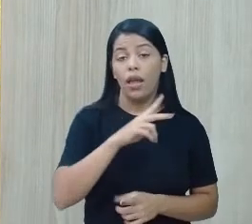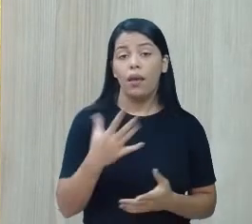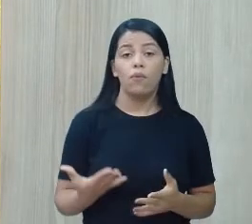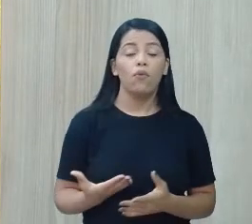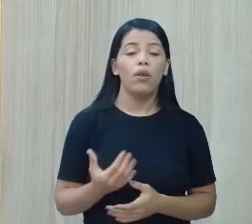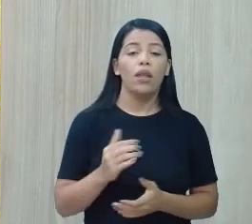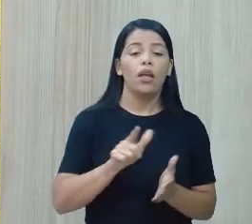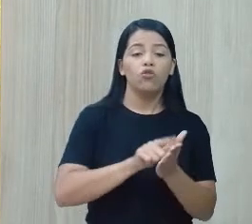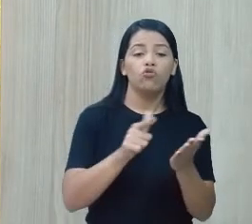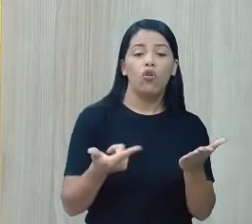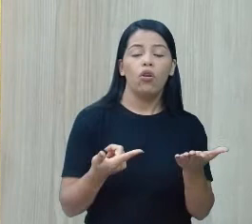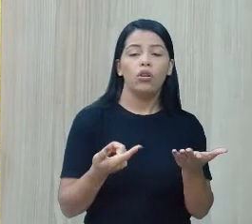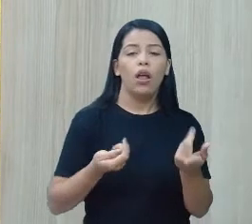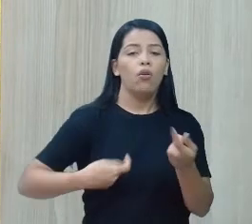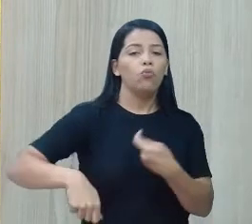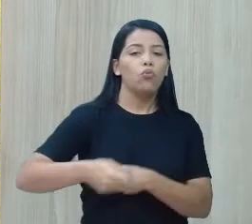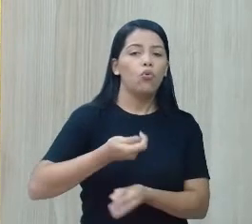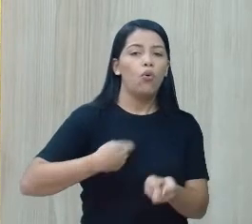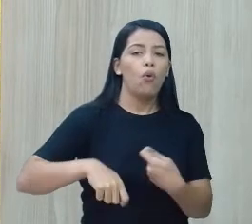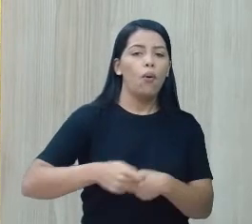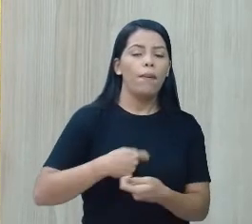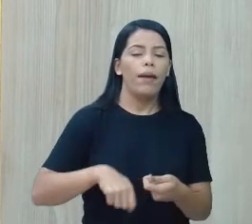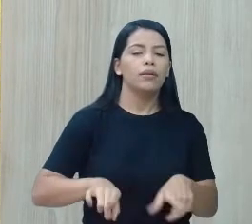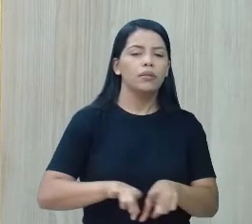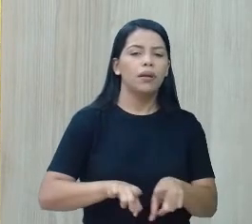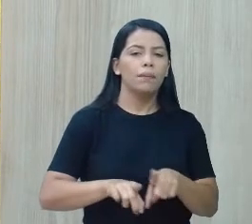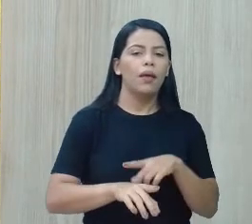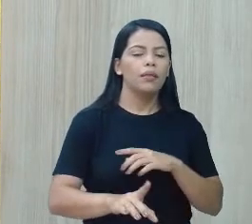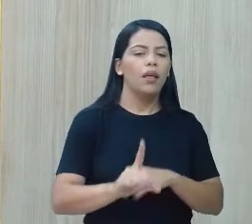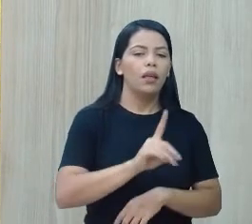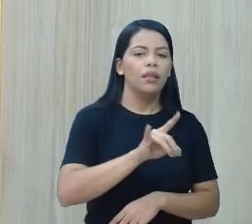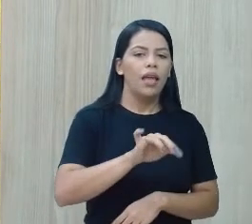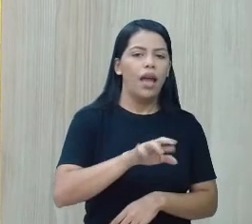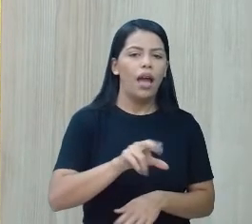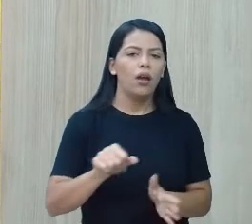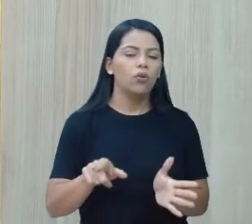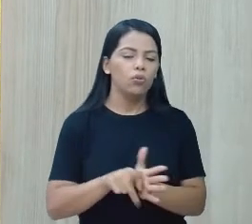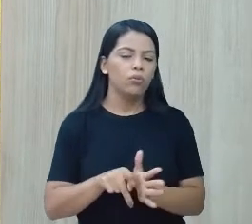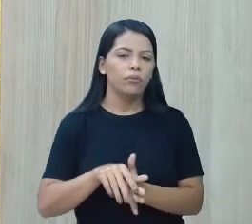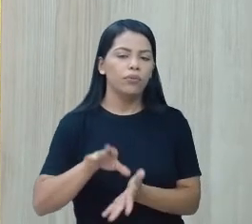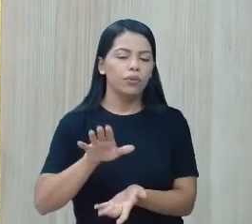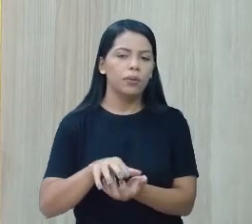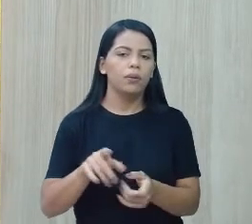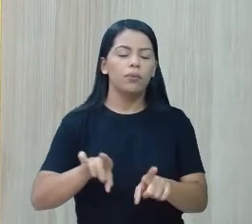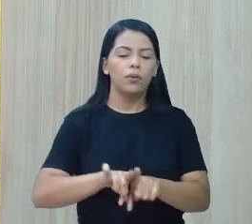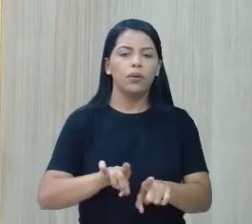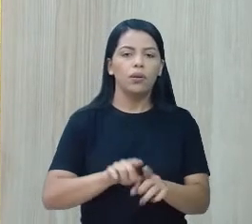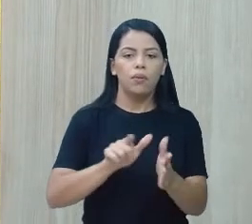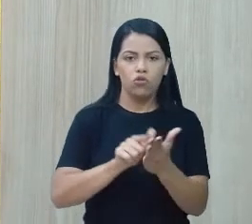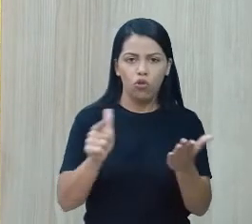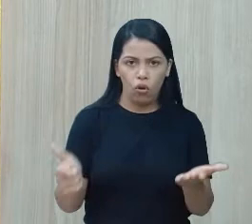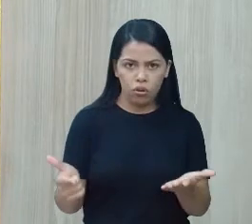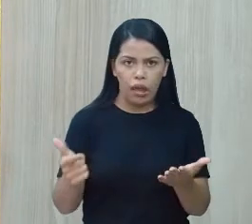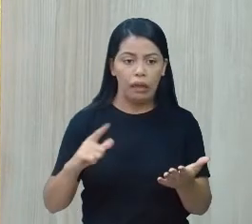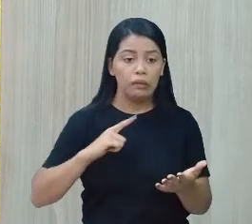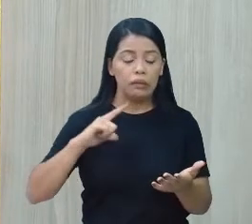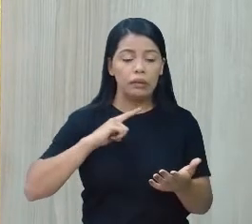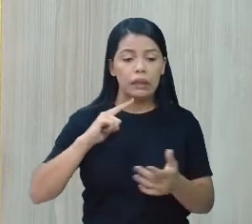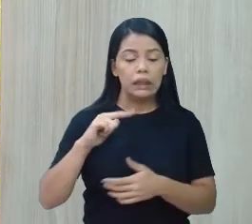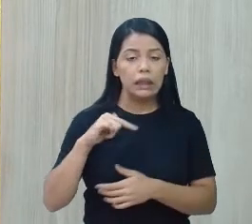mais antigos da América Latina, além do Diário de Pernambuco, também, né? O Jornal do Comércio. O rádio, as ondas do rádio,